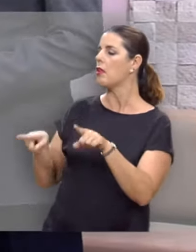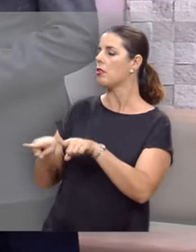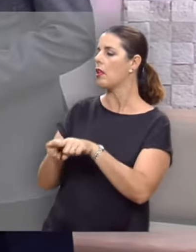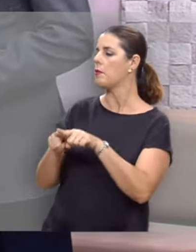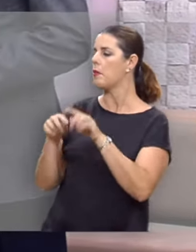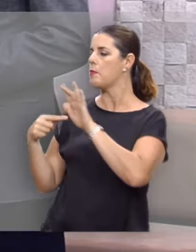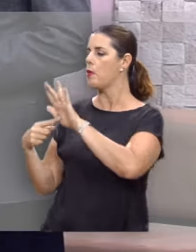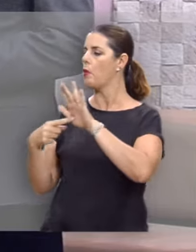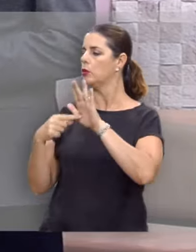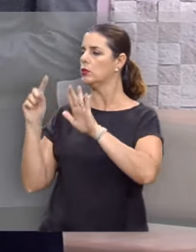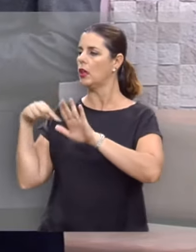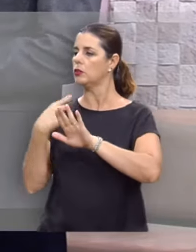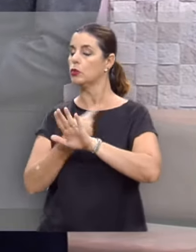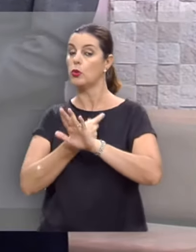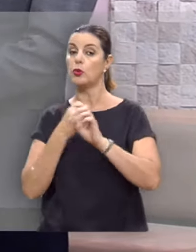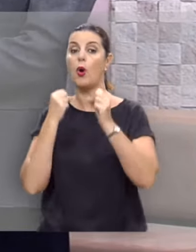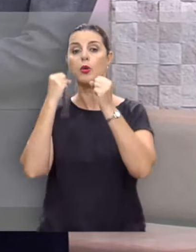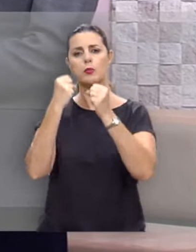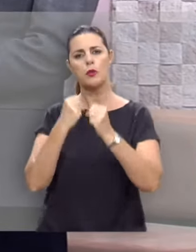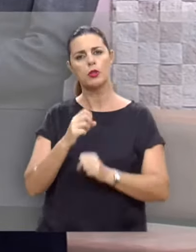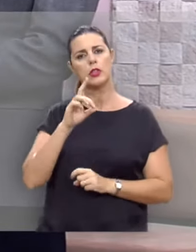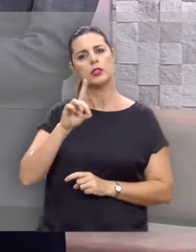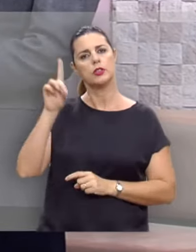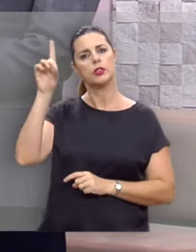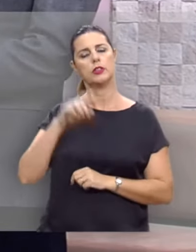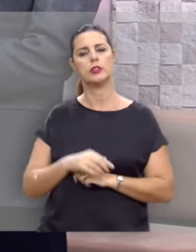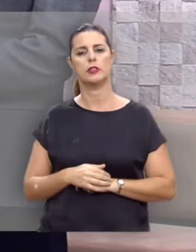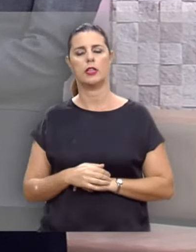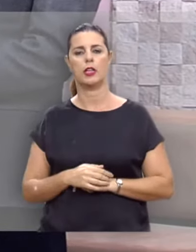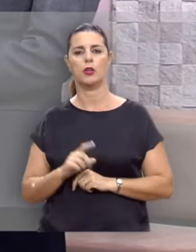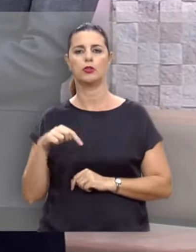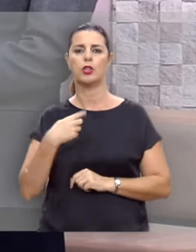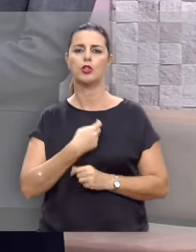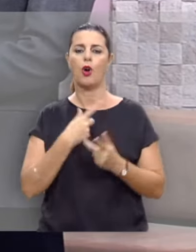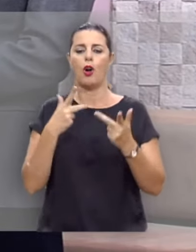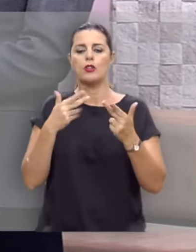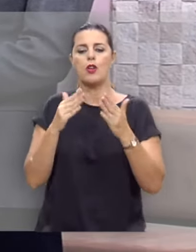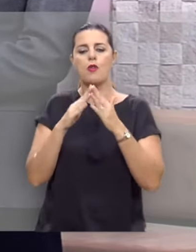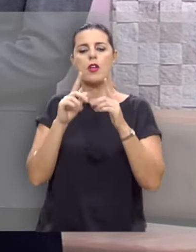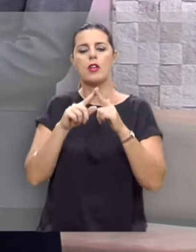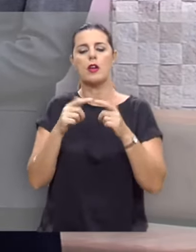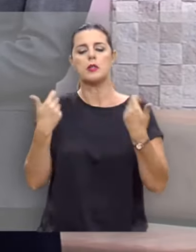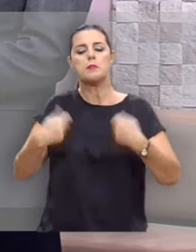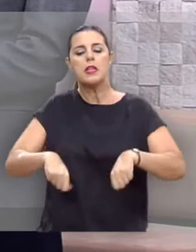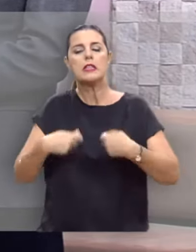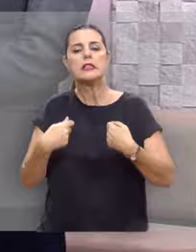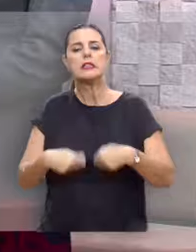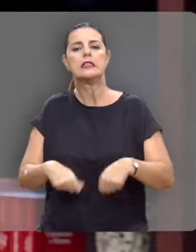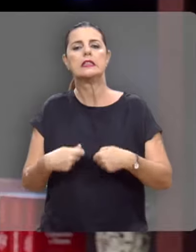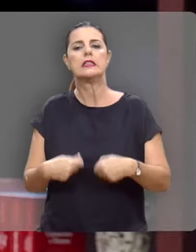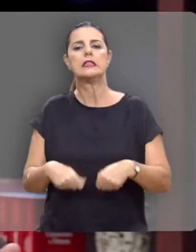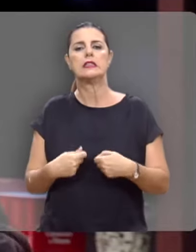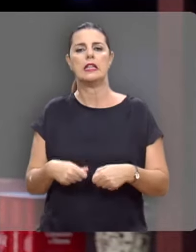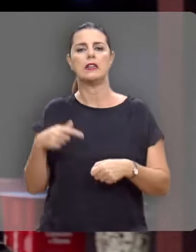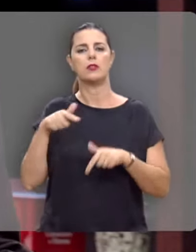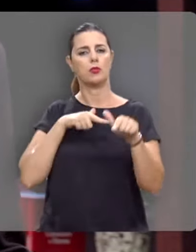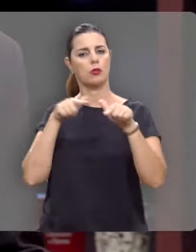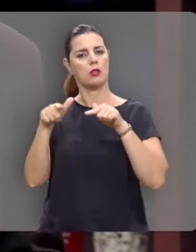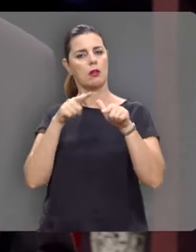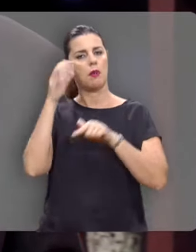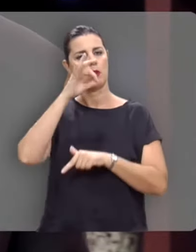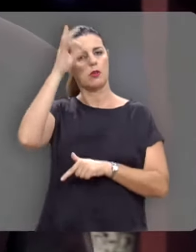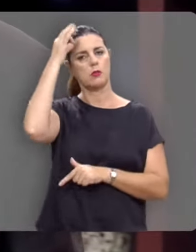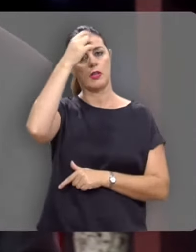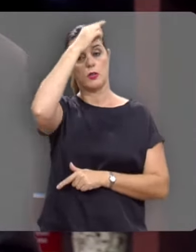De fato, nos mostrando aí esse poder de Deus e como nós, enquanto Igreja do Senhor, de fato, necessitamos